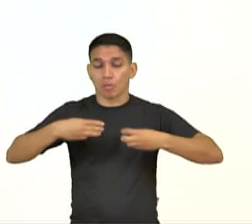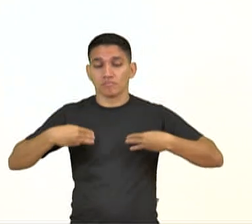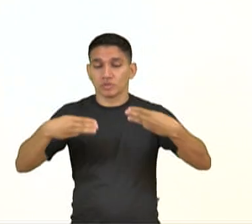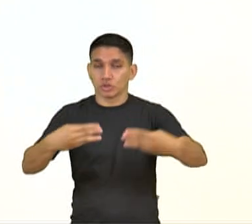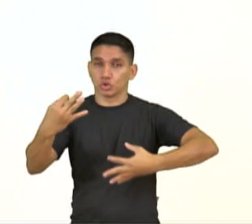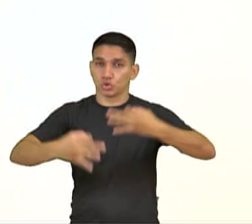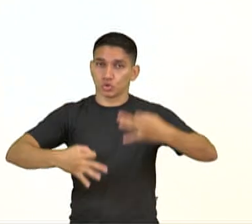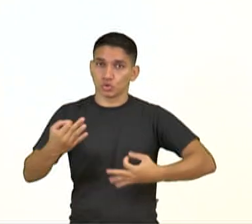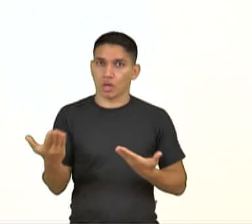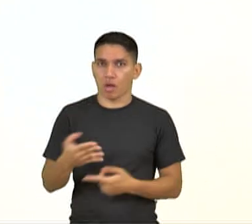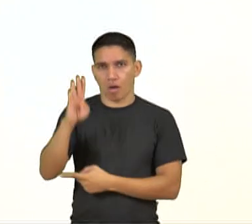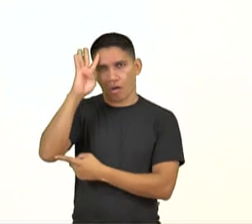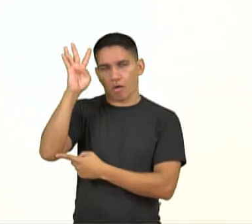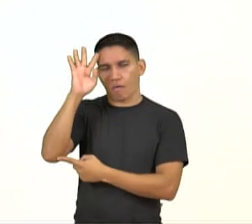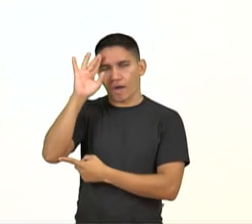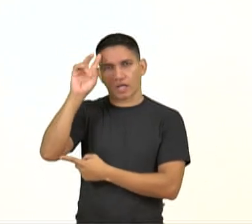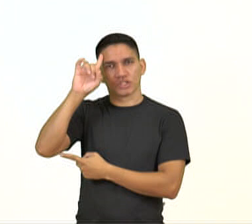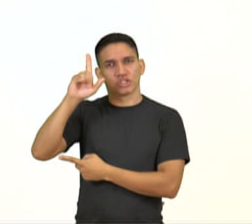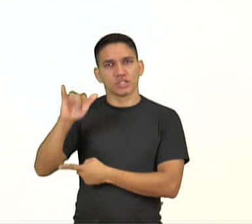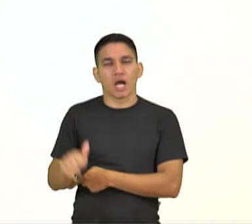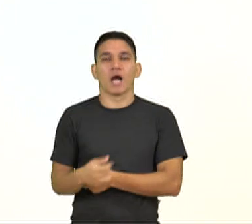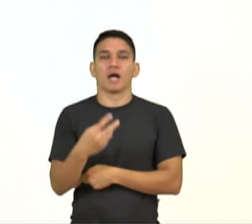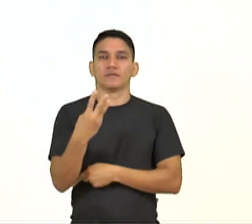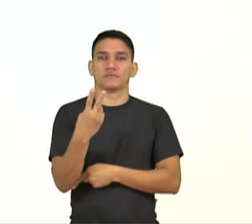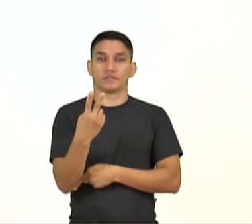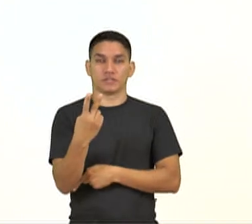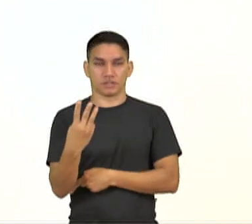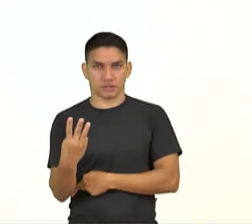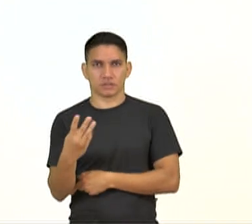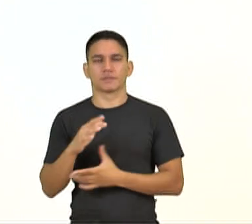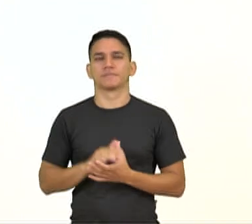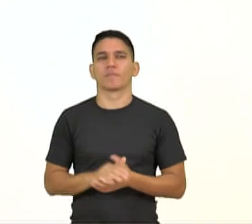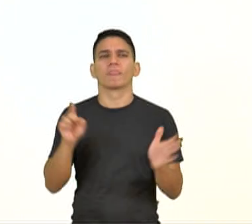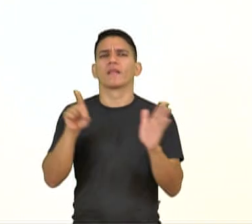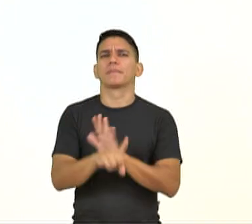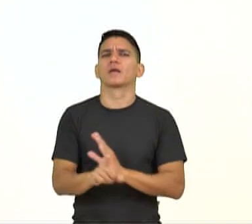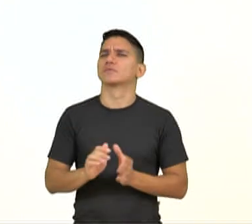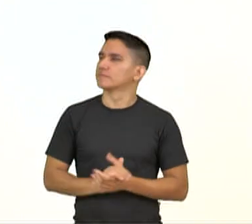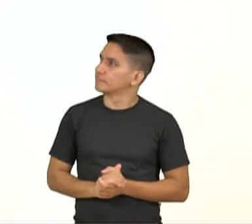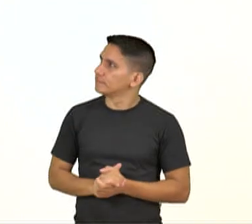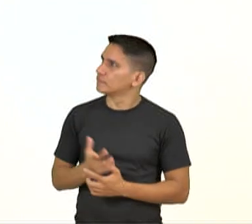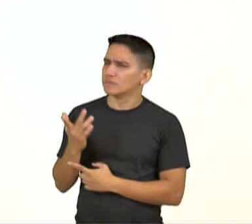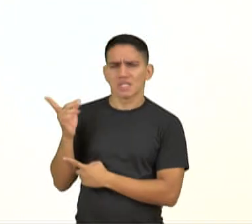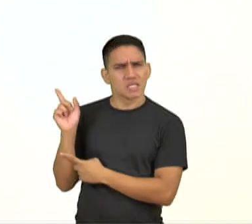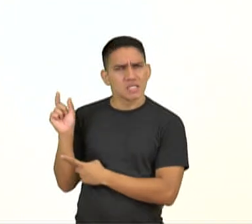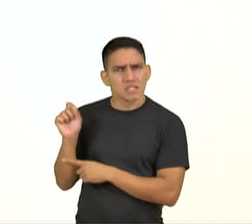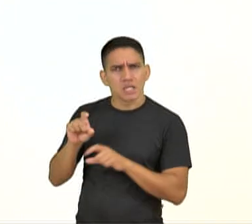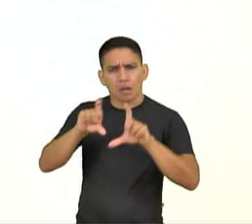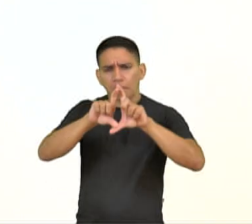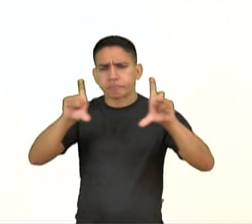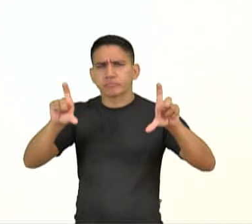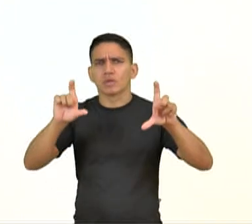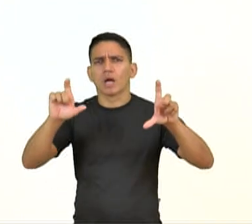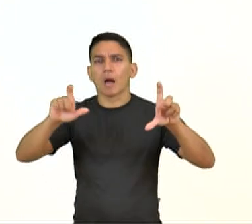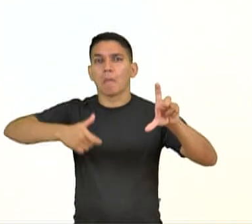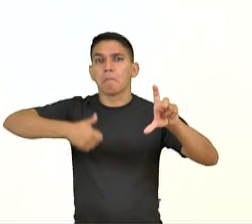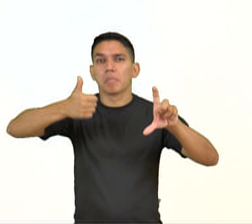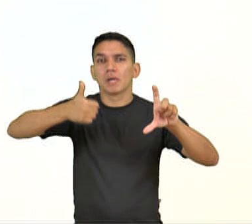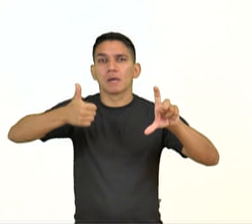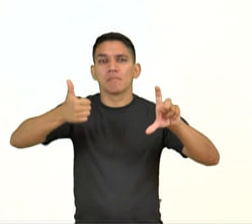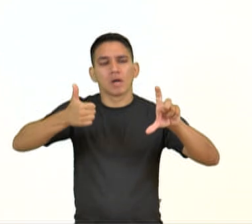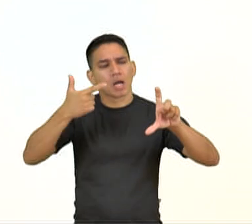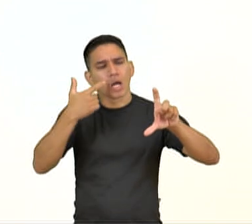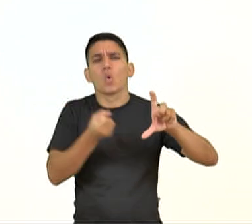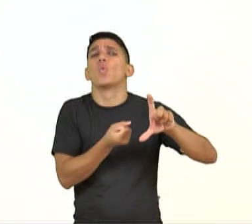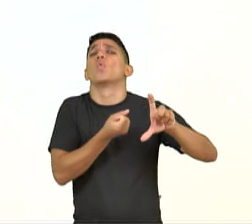nesta quarta-feira 23. A questão é: quais informações aparecem no primeiro parágrafo da